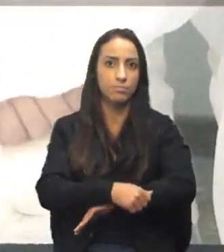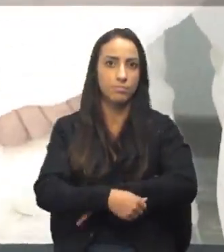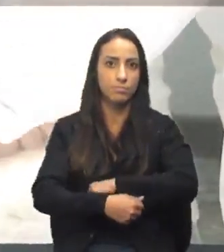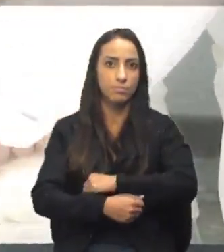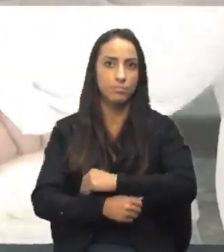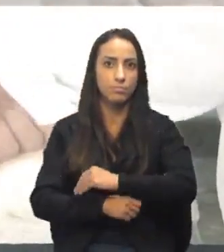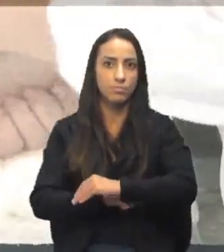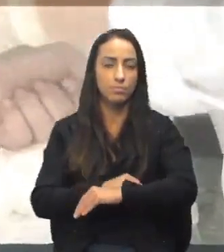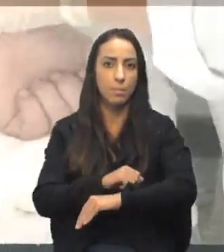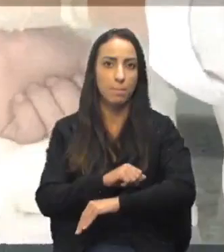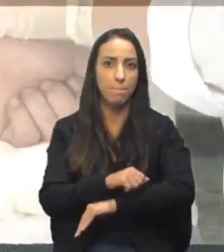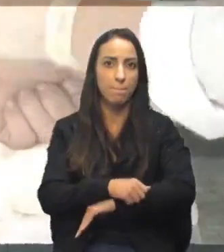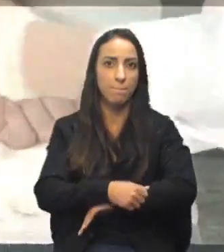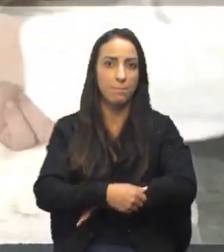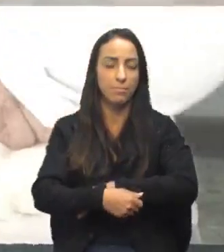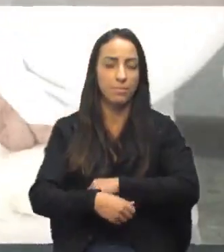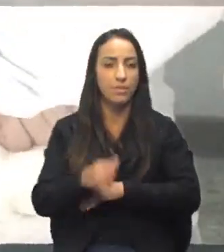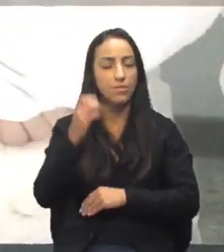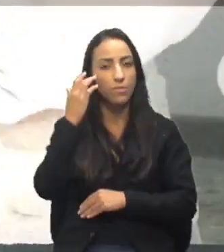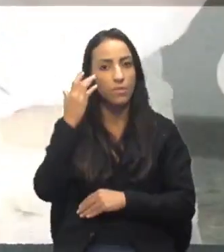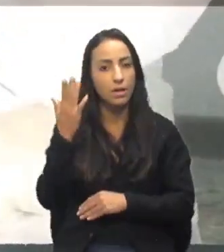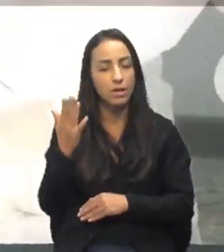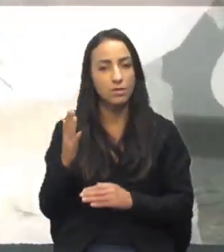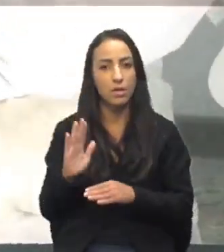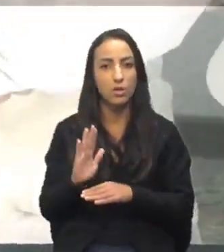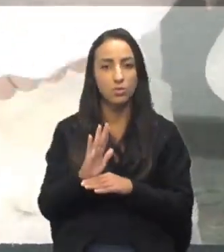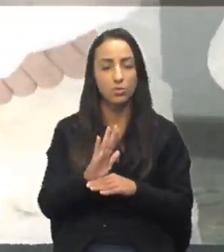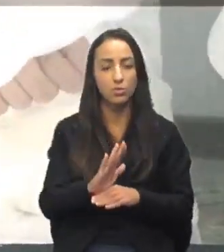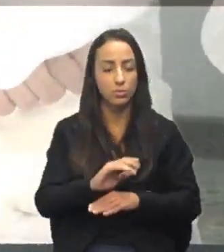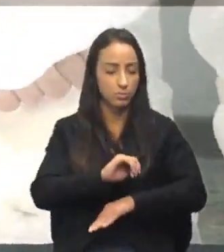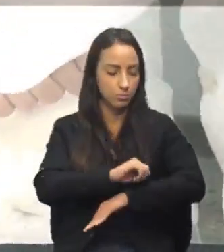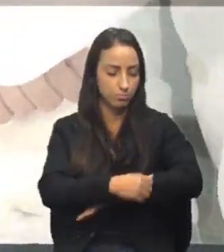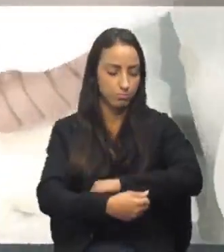ele fica voltado para fora, então facilita bastante